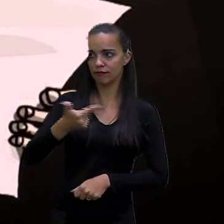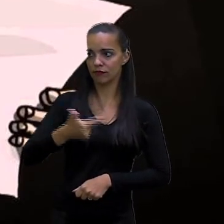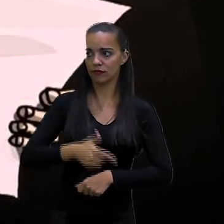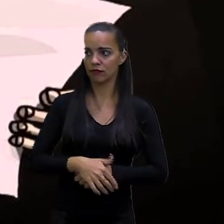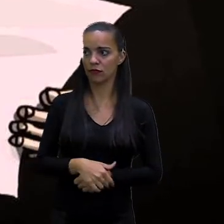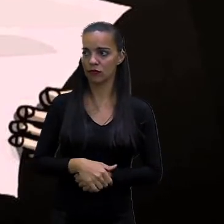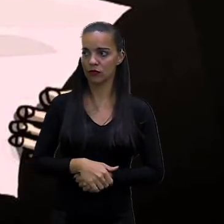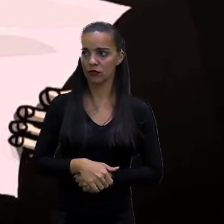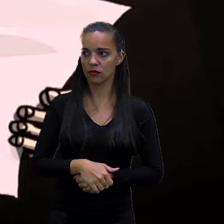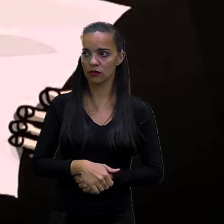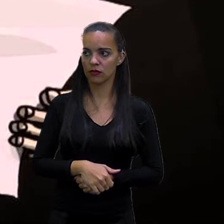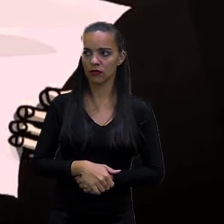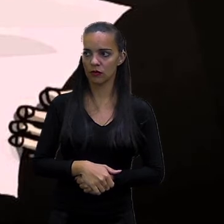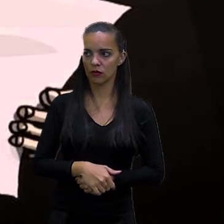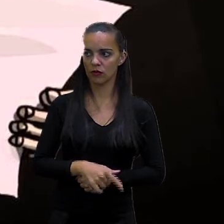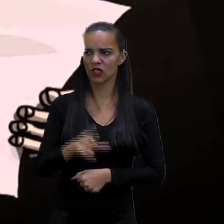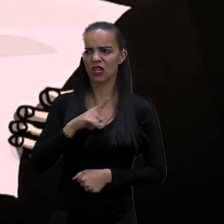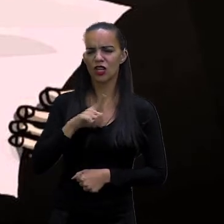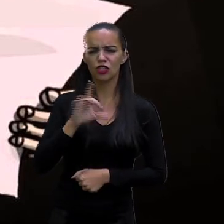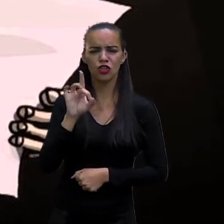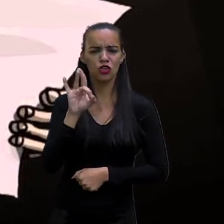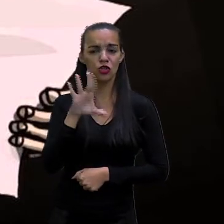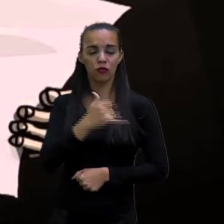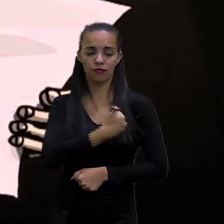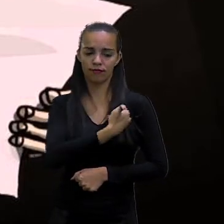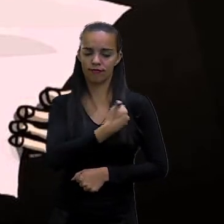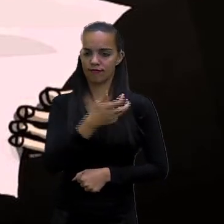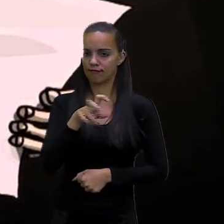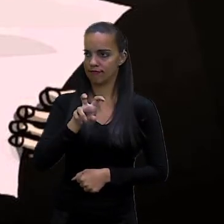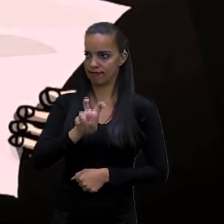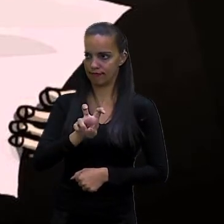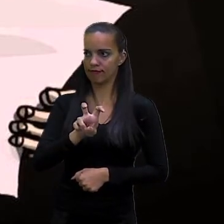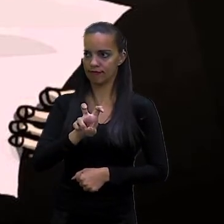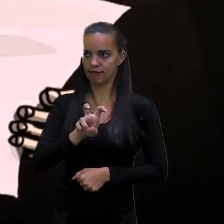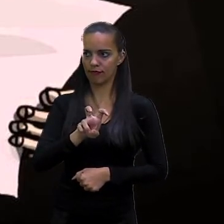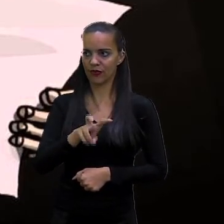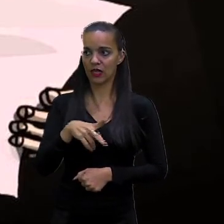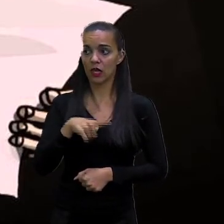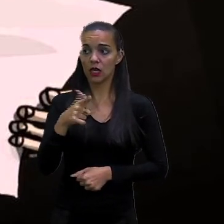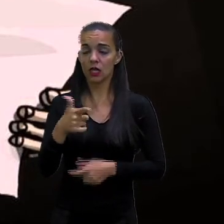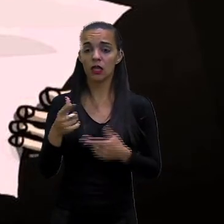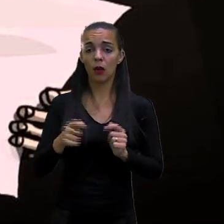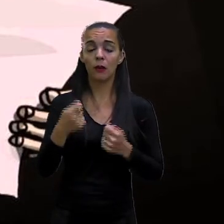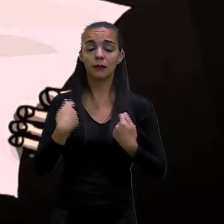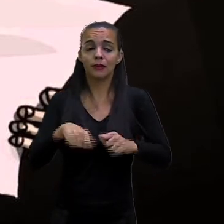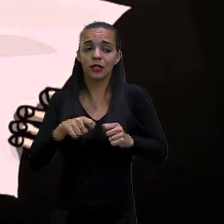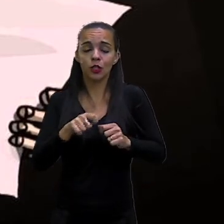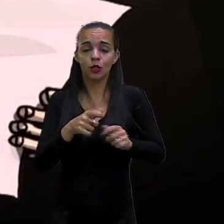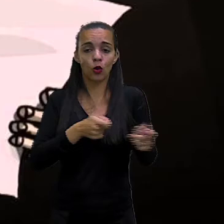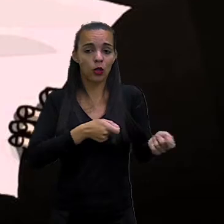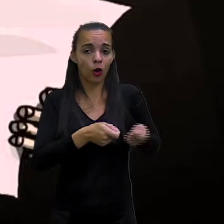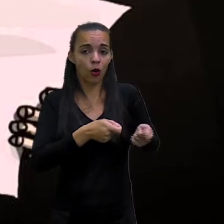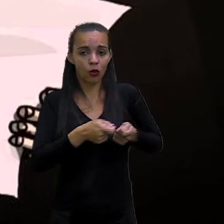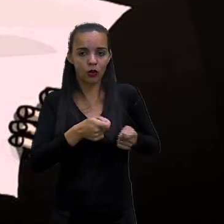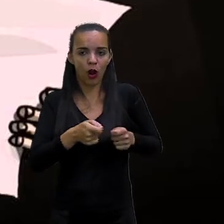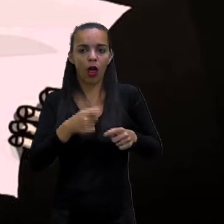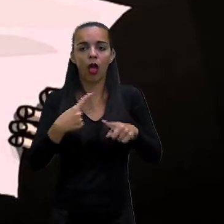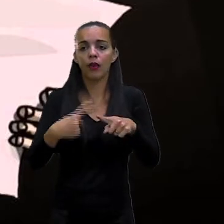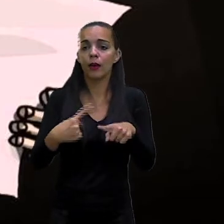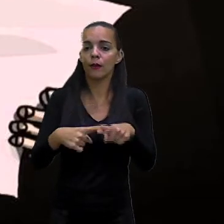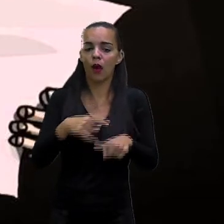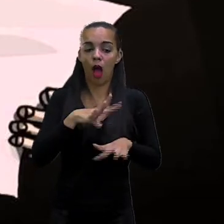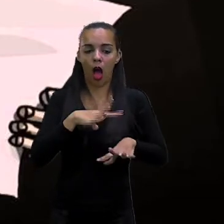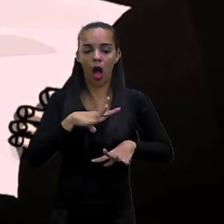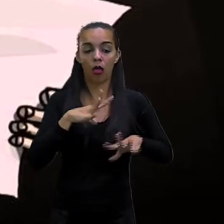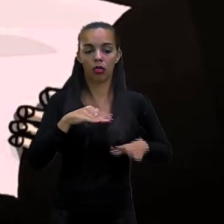que tinha então apenas 5 anos de idade. Iniciaria um governo regencial até que seu filho tivesse uma idade